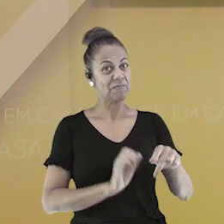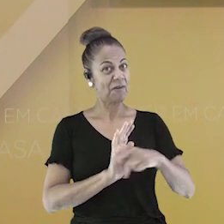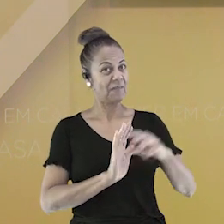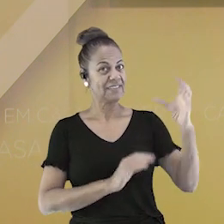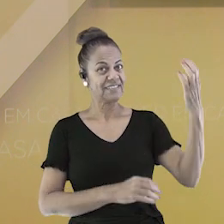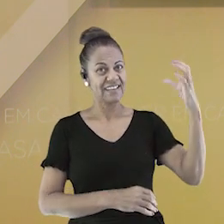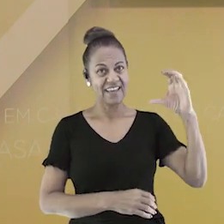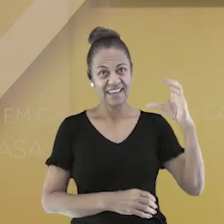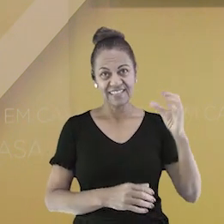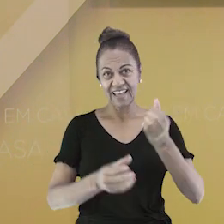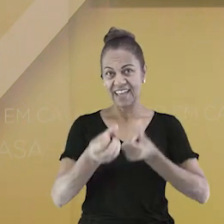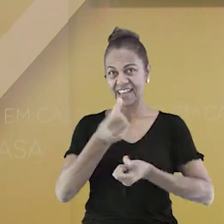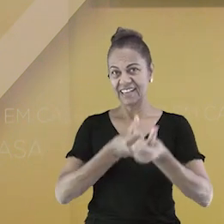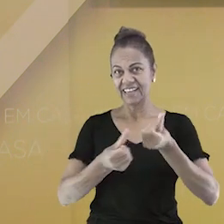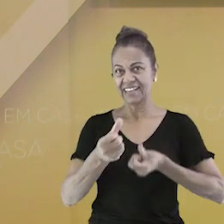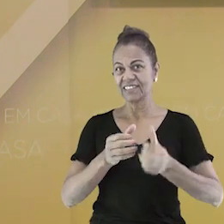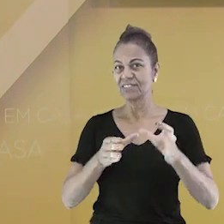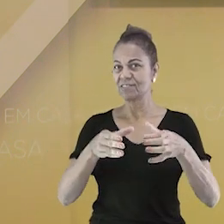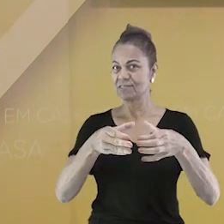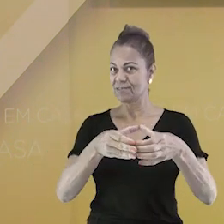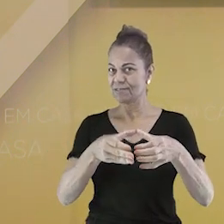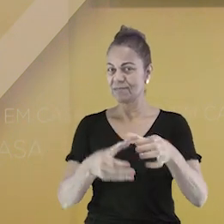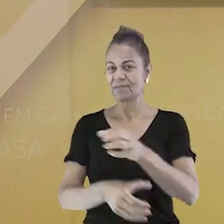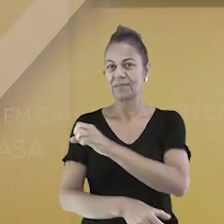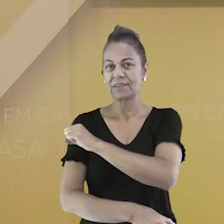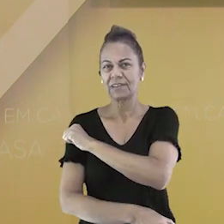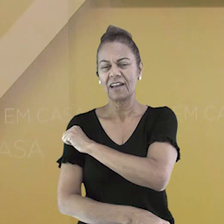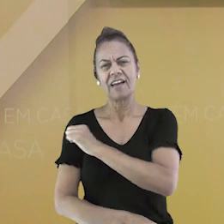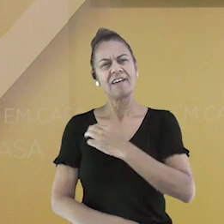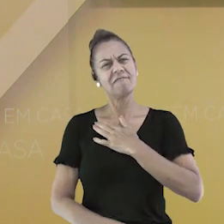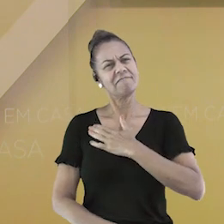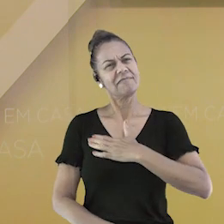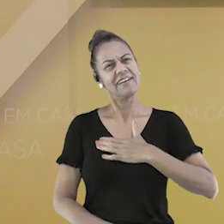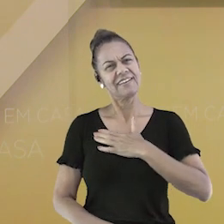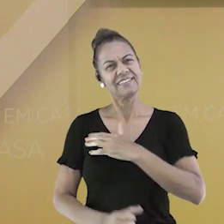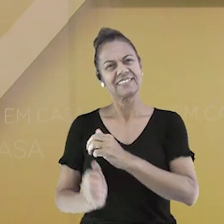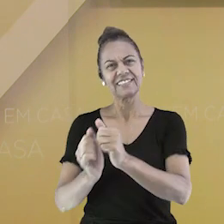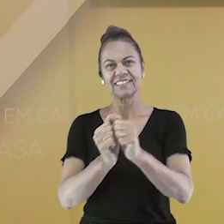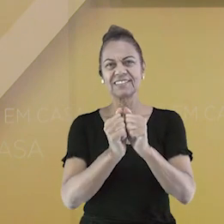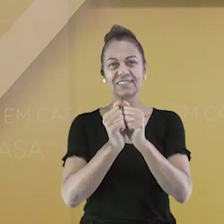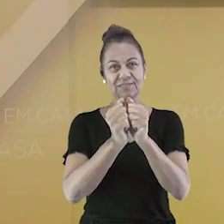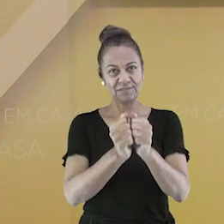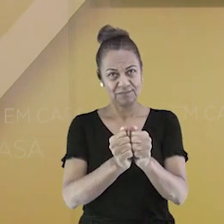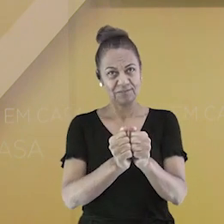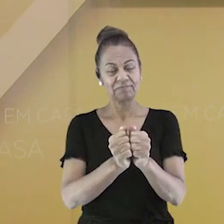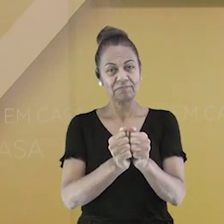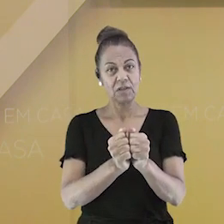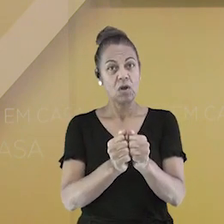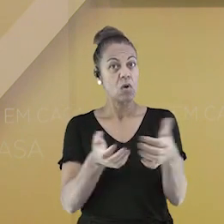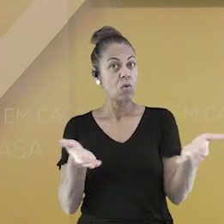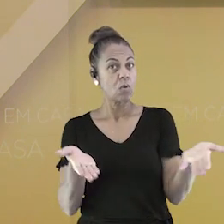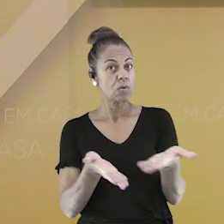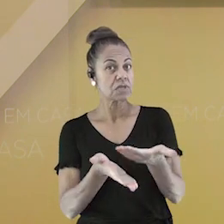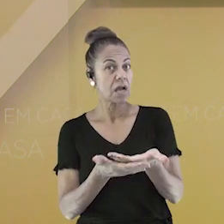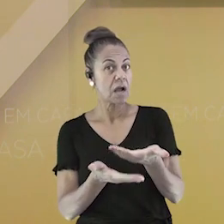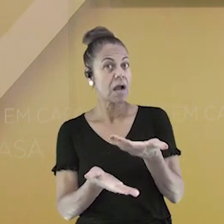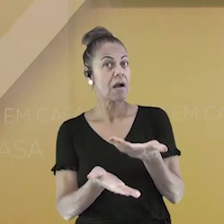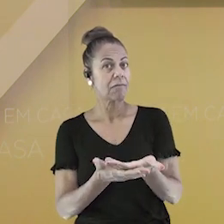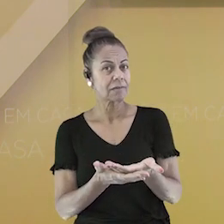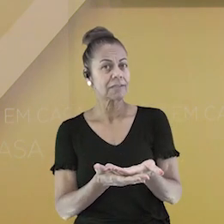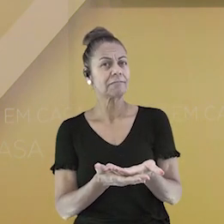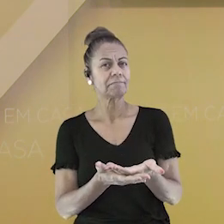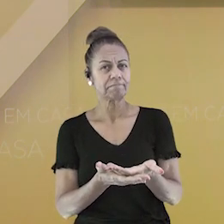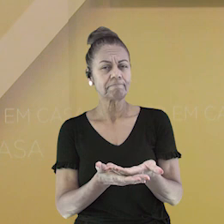9º ano. É um prazer estar aqui com vocês e digo uma coisa. Na aula de hoje, nós vamos tratar de um tema